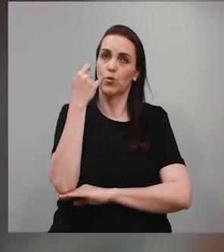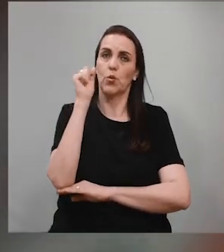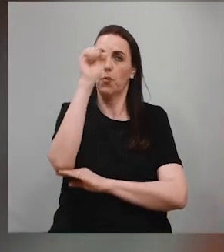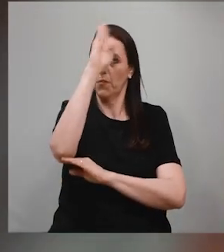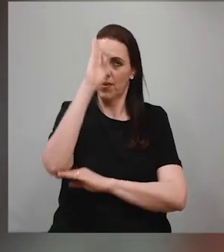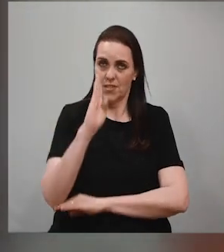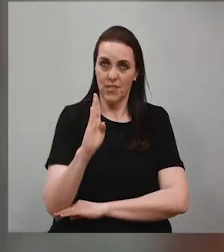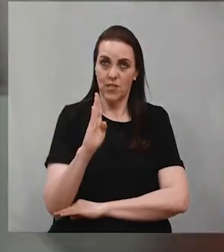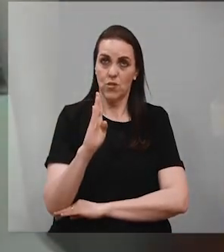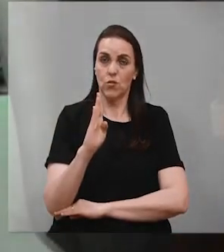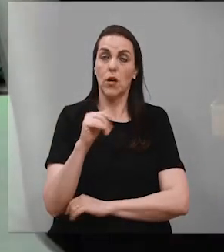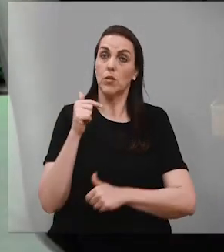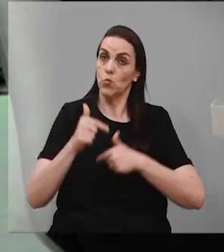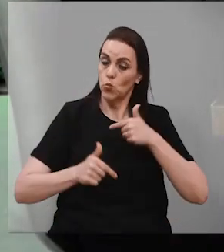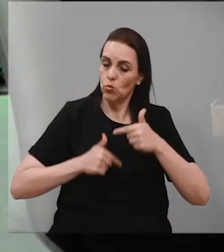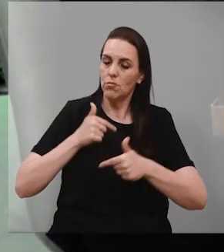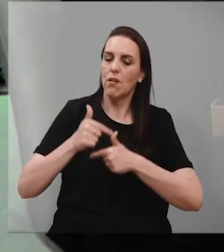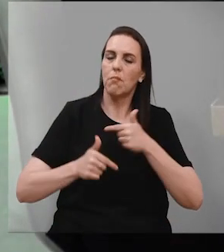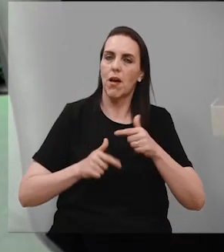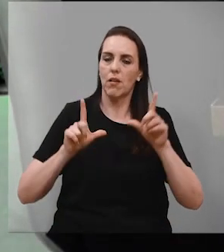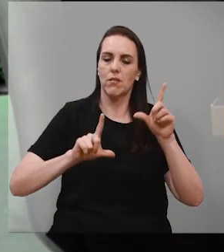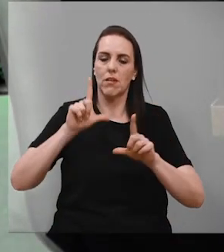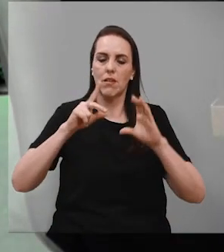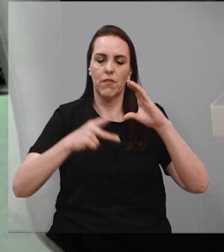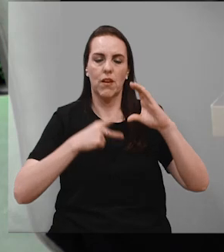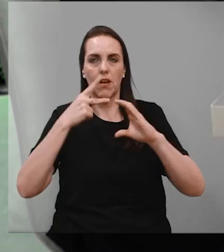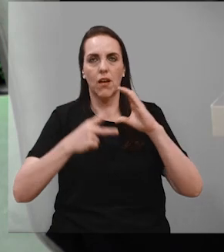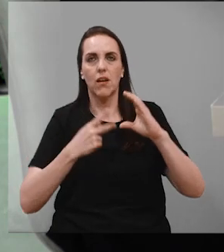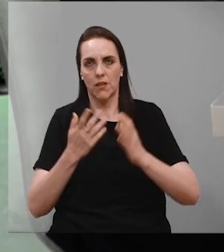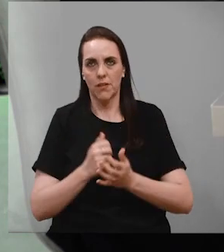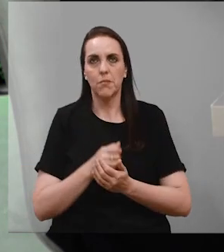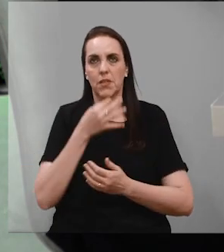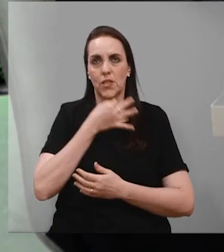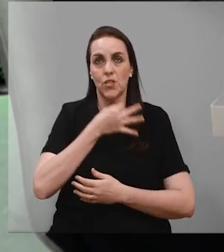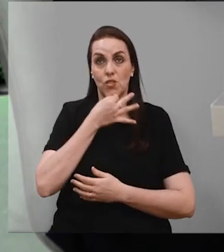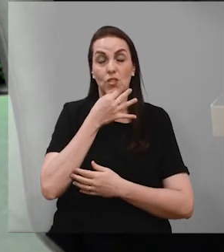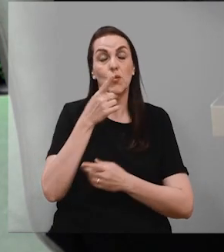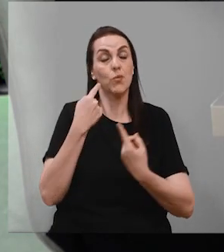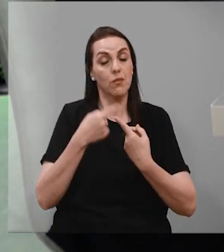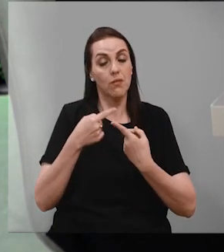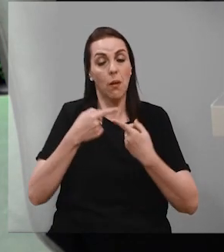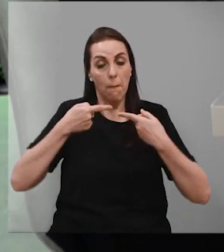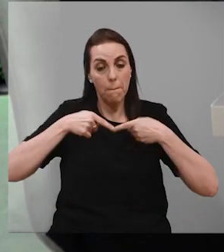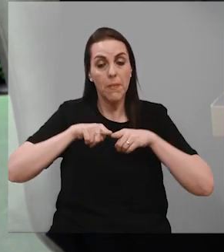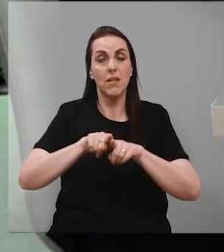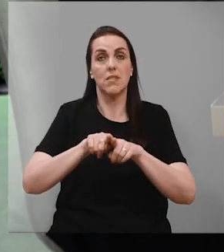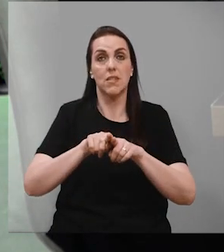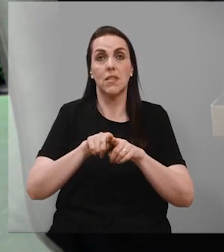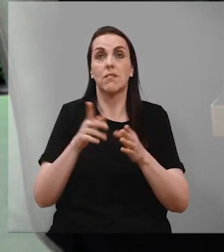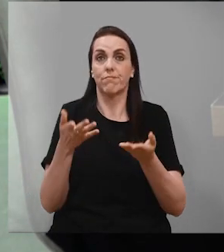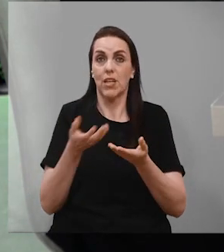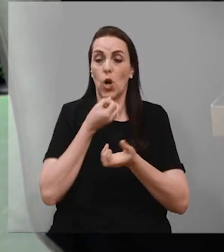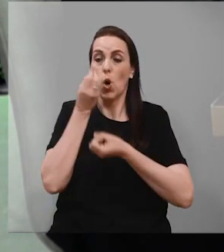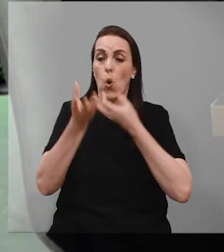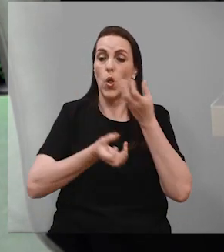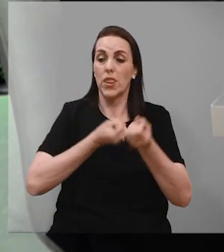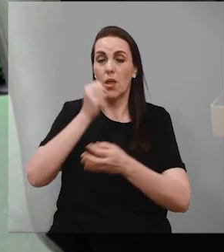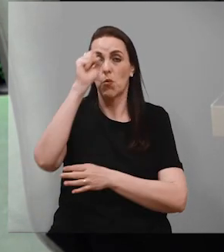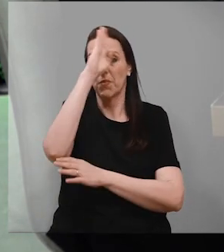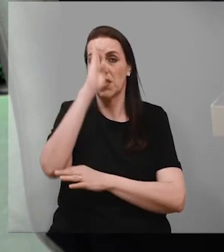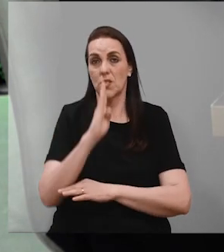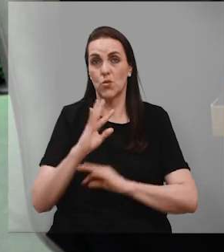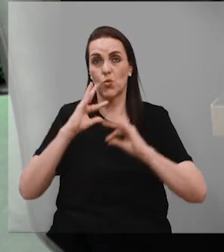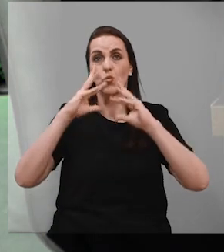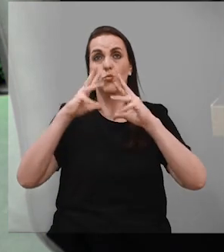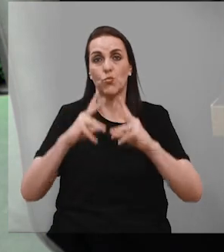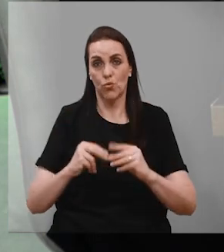Rio Grande do Sul, para o nosso Brasil, e de muito trabalho aqui para a TV Câmara Caxias, porque a gente tinha essa parceria em contar